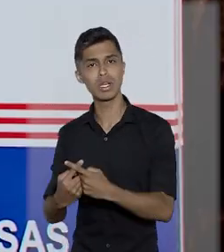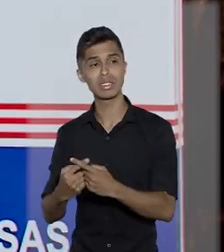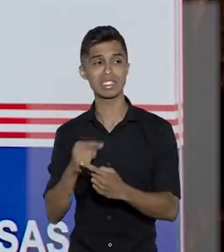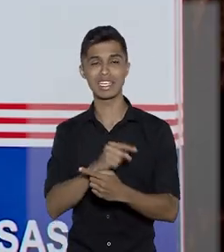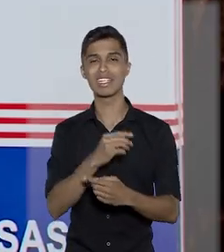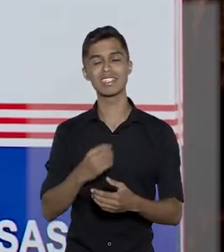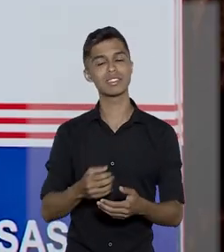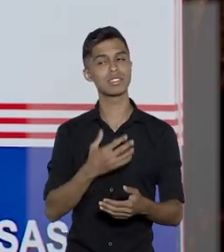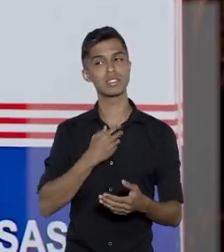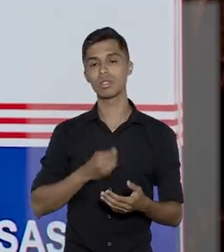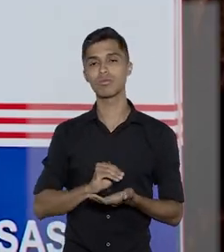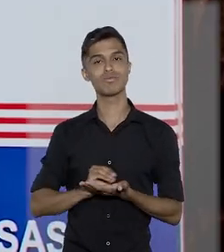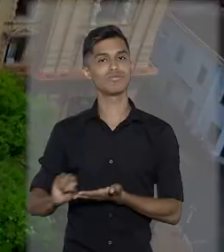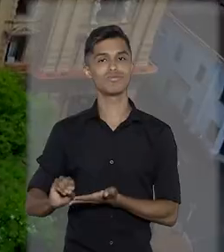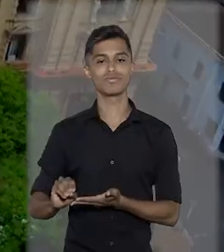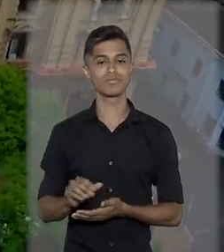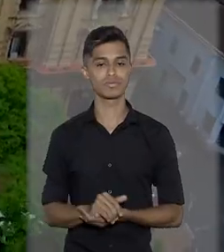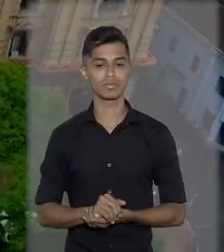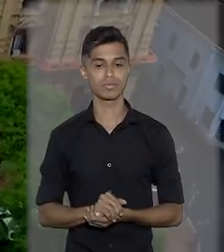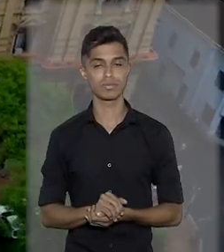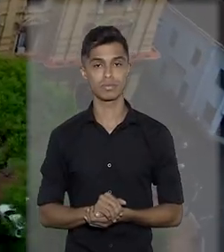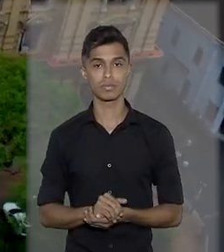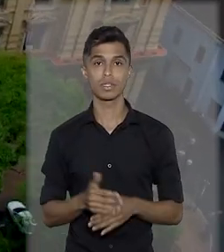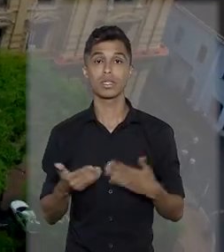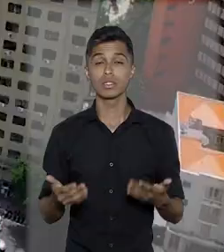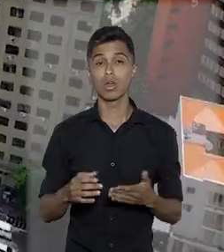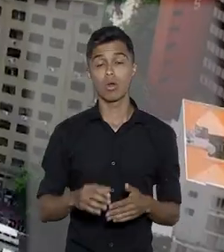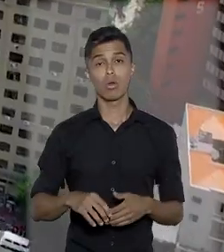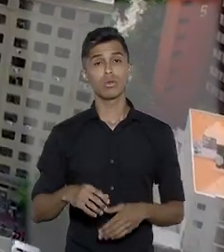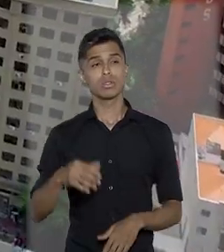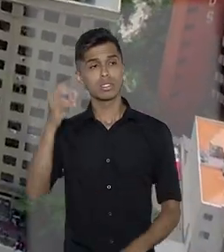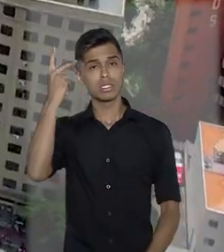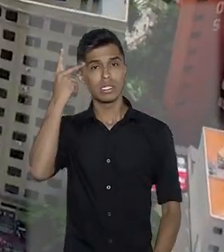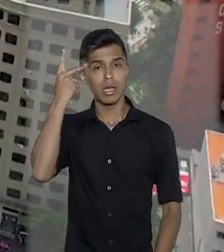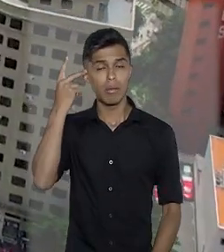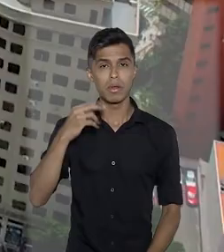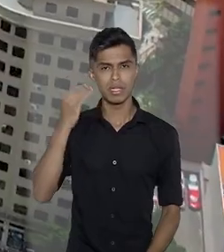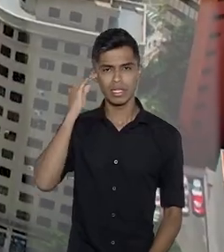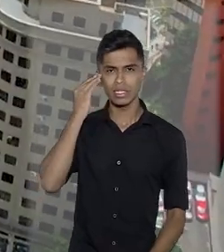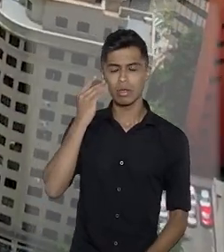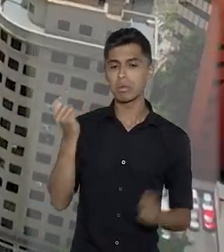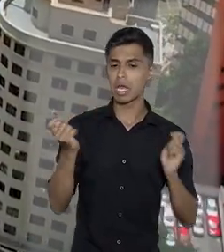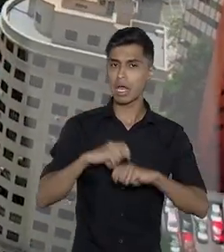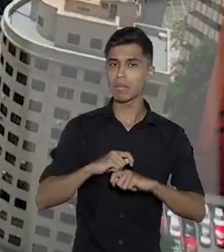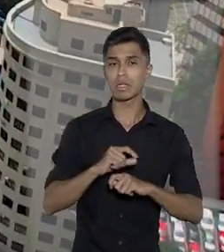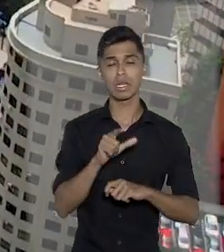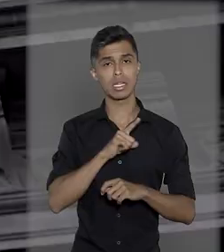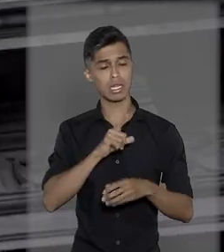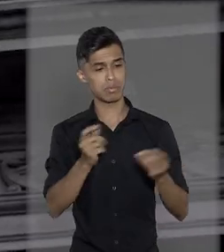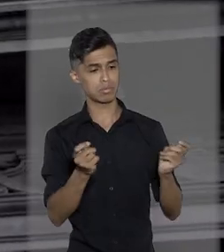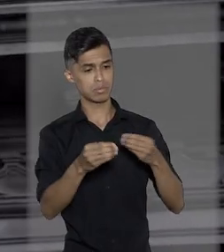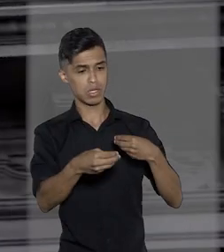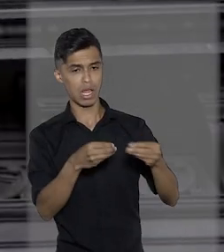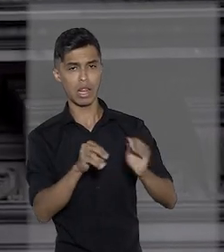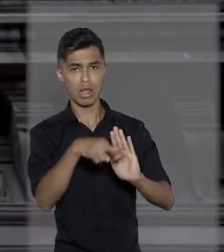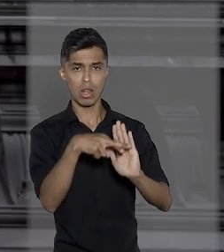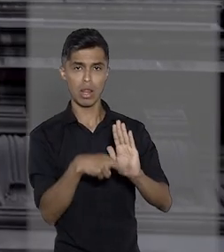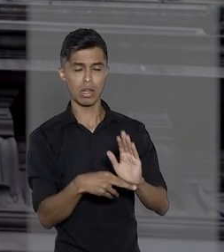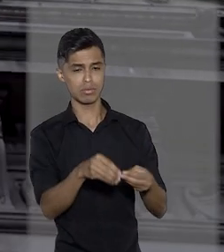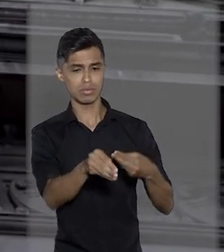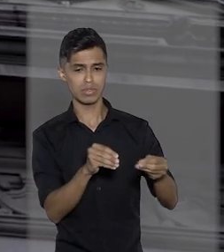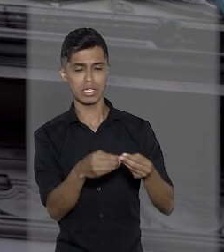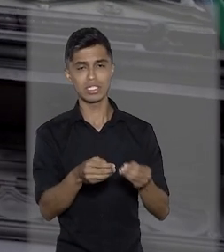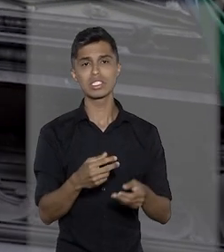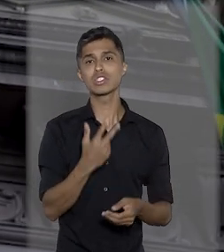o dinheiro que deixou de repassar o Tribunal de Justiça de São Paulo entendeu que na hipótese seria possível flexibilizar